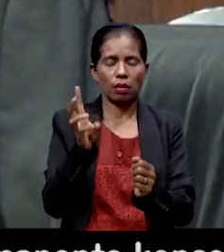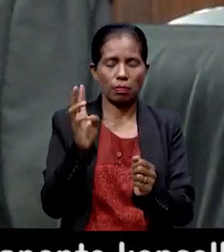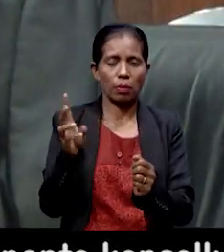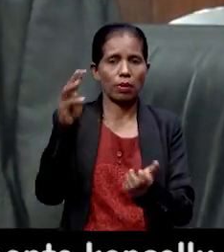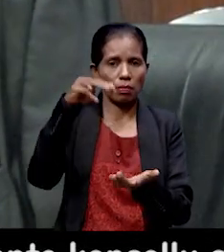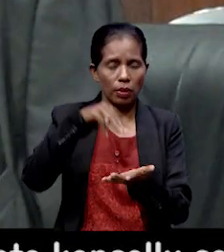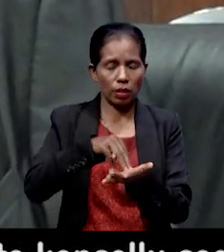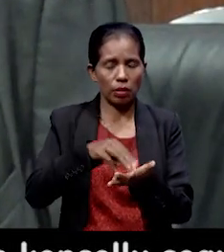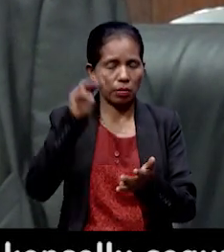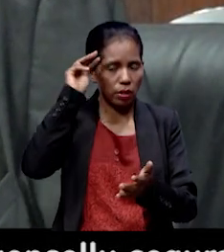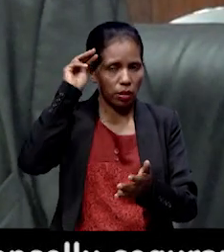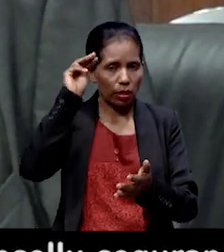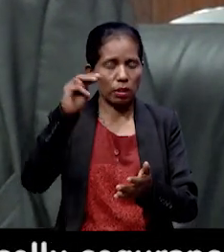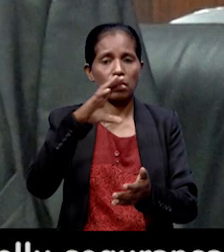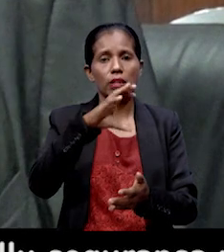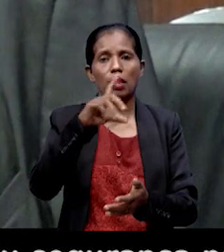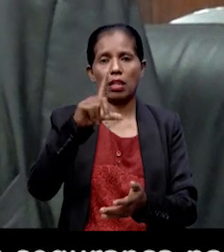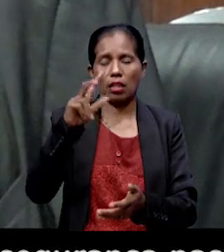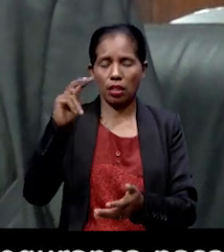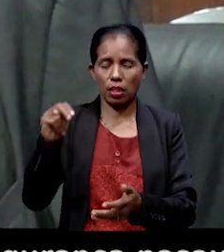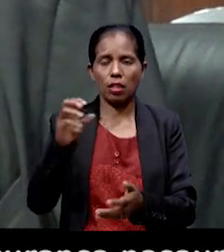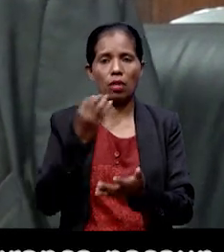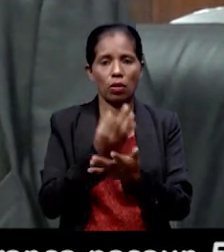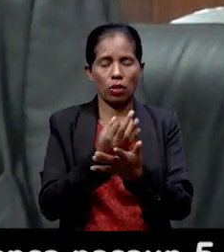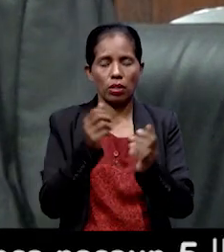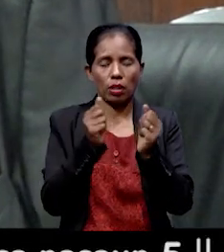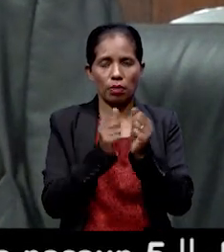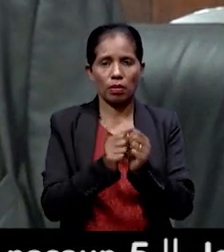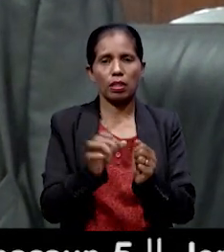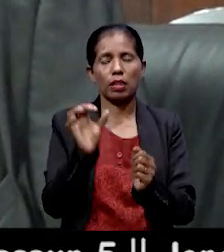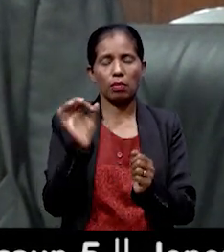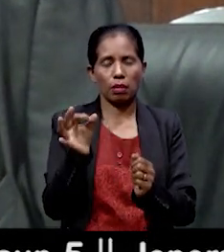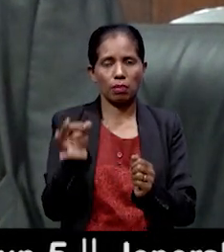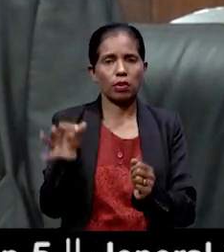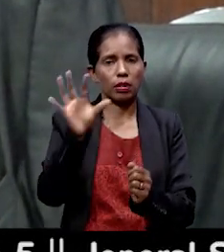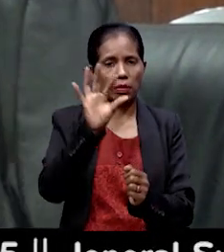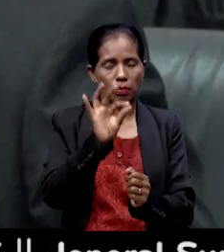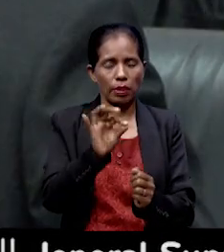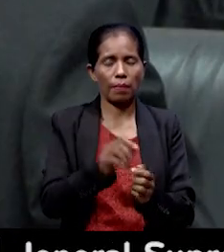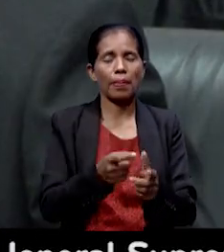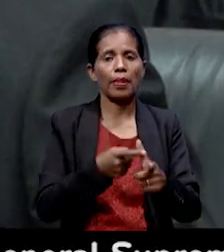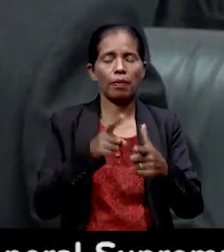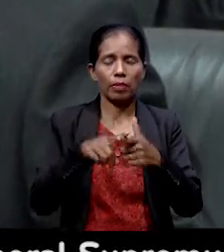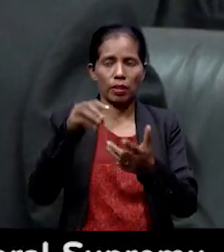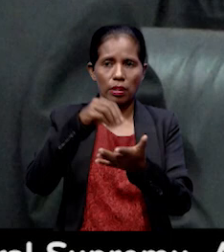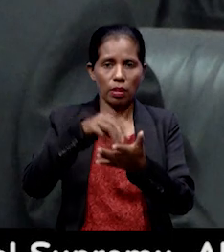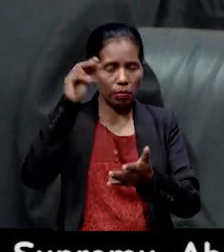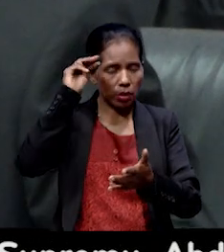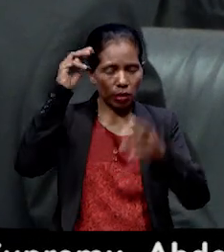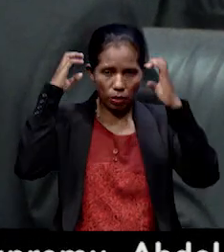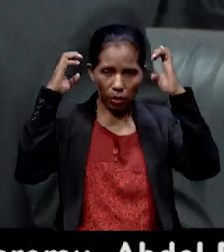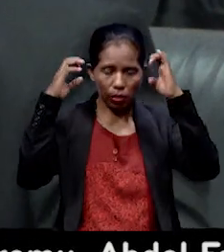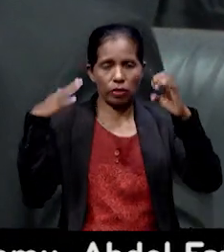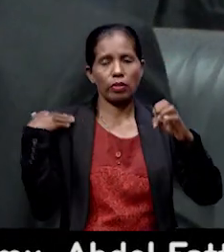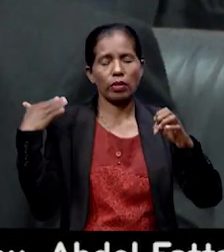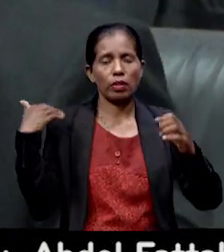Asuntos Combatentes no Libertação Nacional ho montante tokong se nulu resin sia. Tuir fale ia alokasaun ba Ministériu Educação